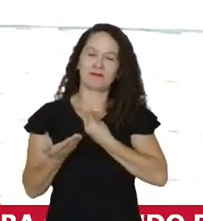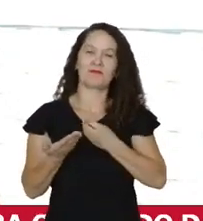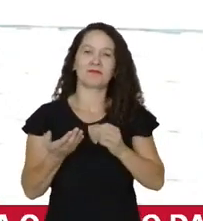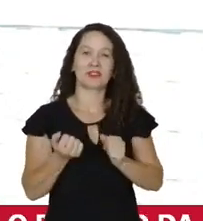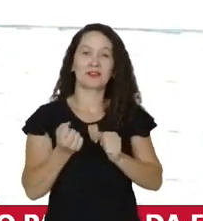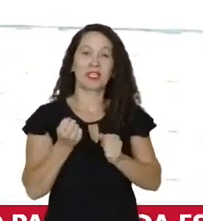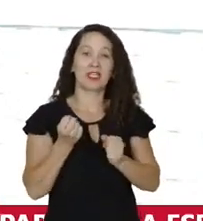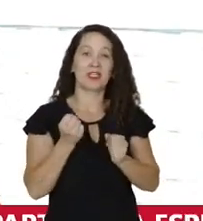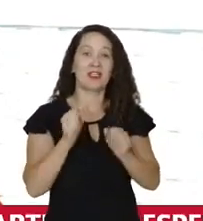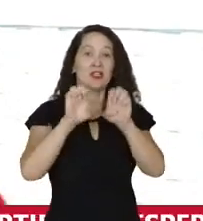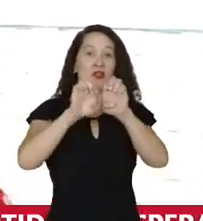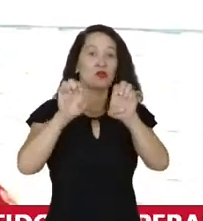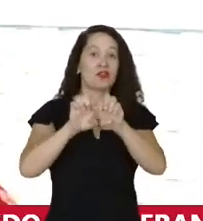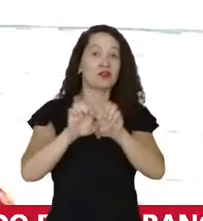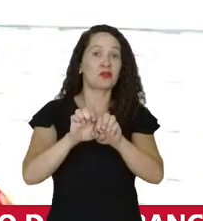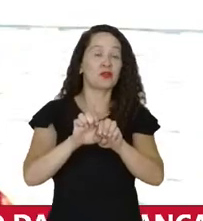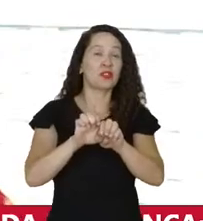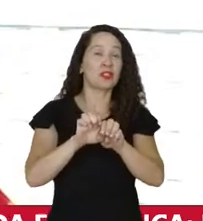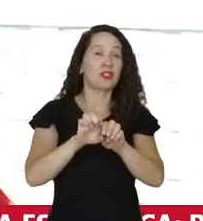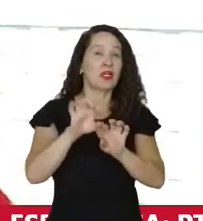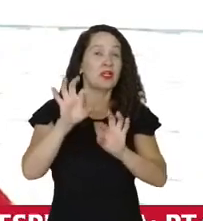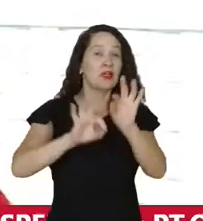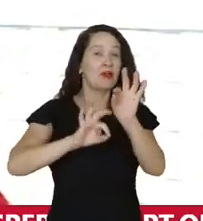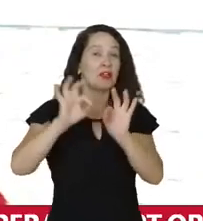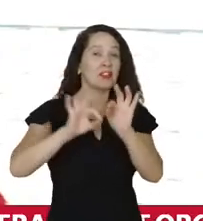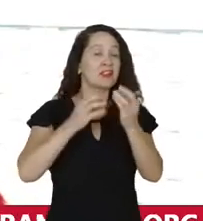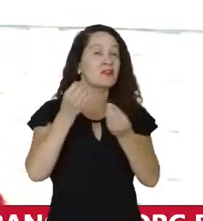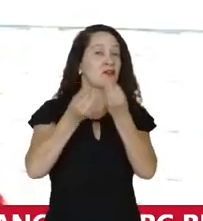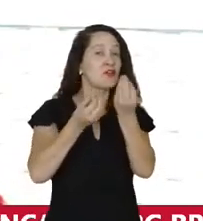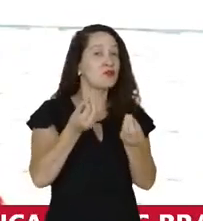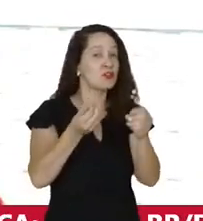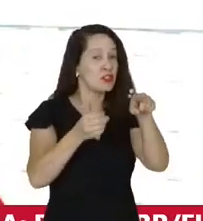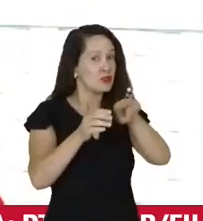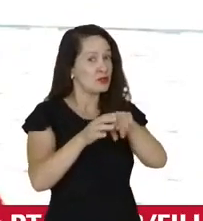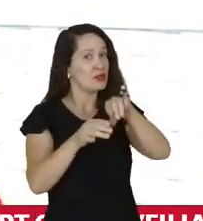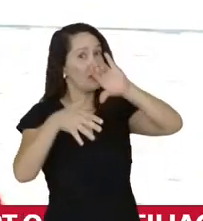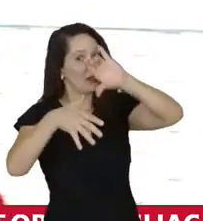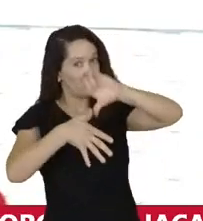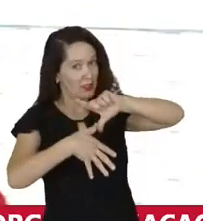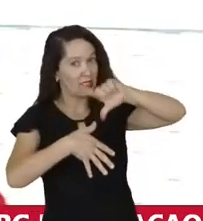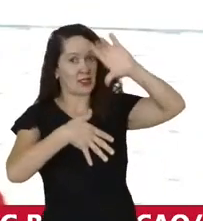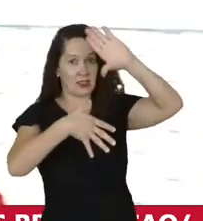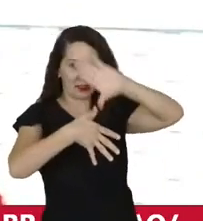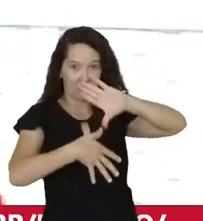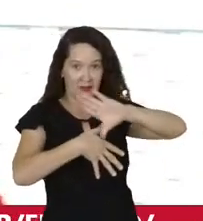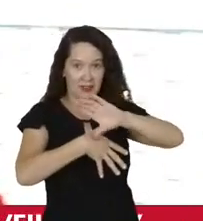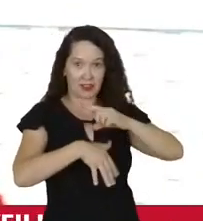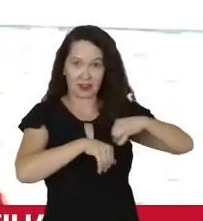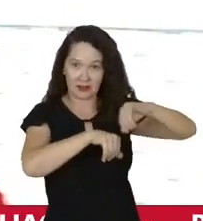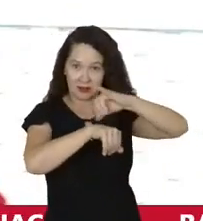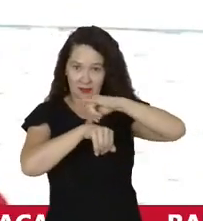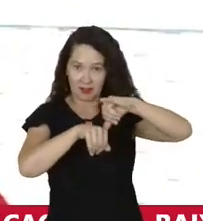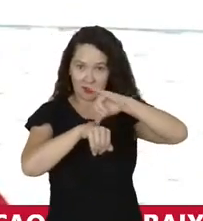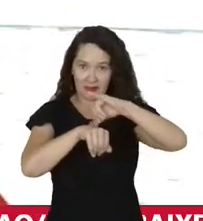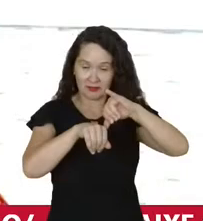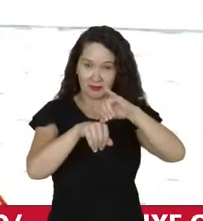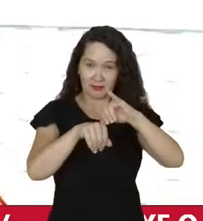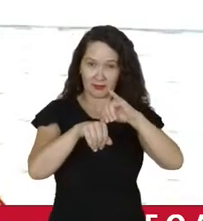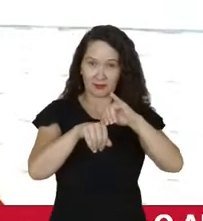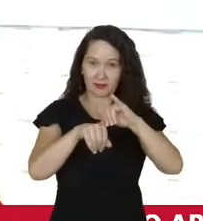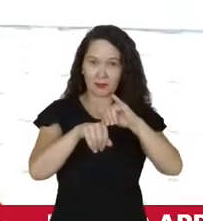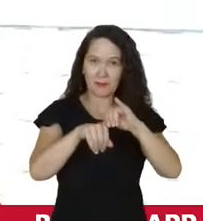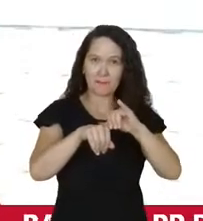fortes raízes na concepção como o capitalismo se ocupou aqui das Américas, na lógica de exploração